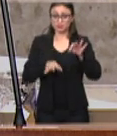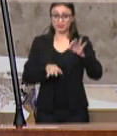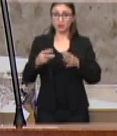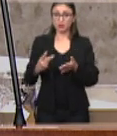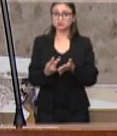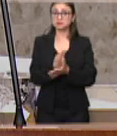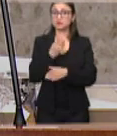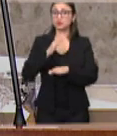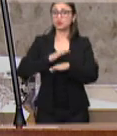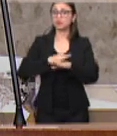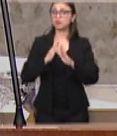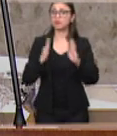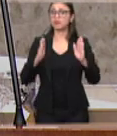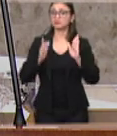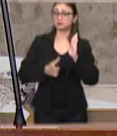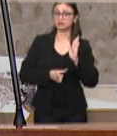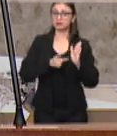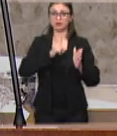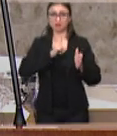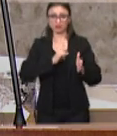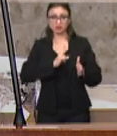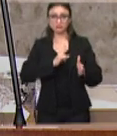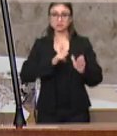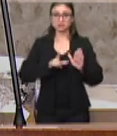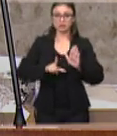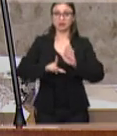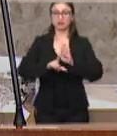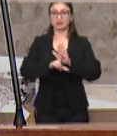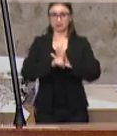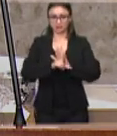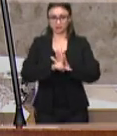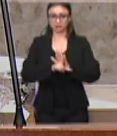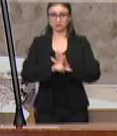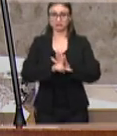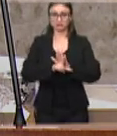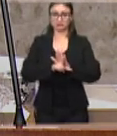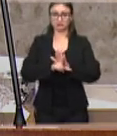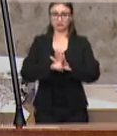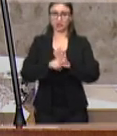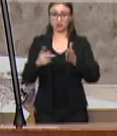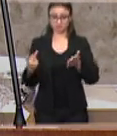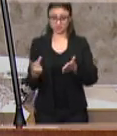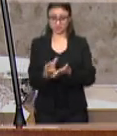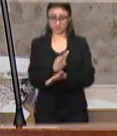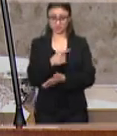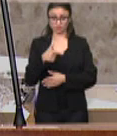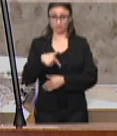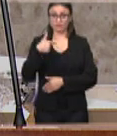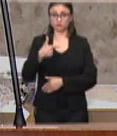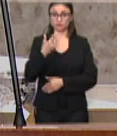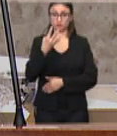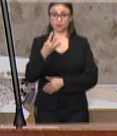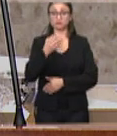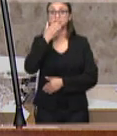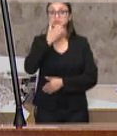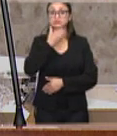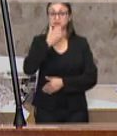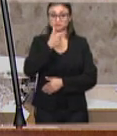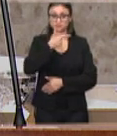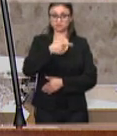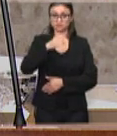em momento anterior à lei, que veio em 24 de dezembro de